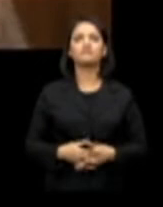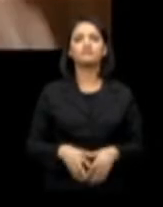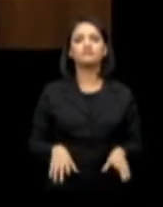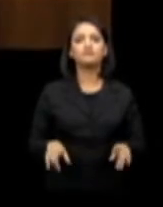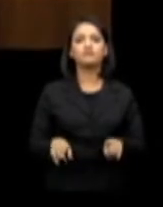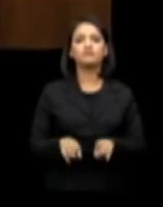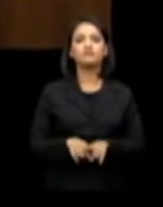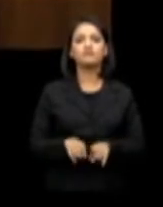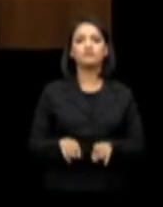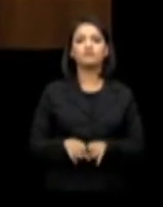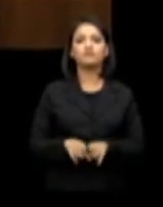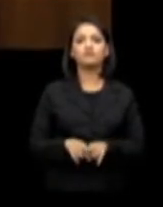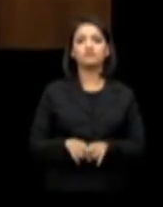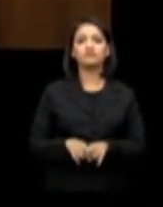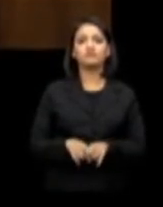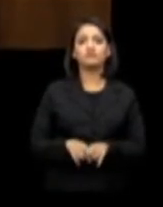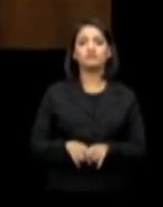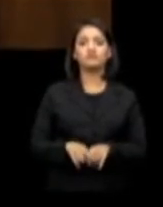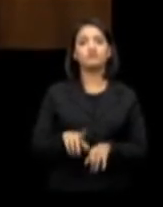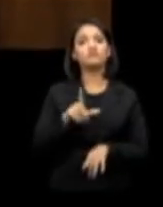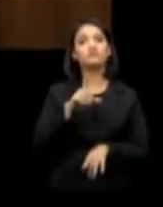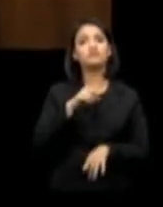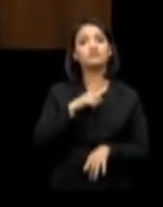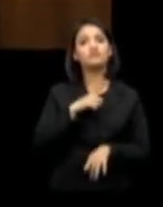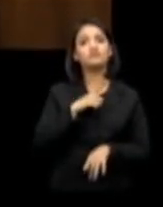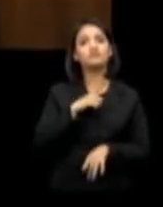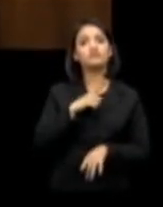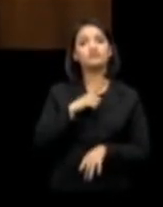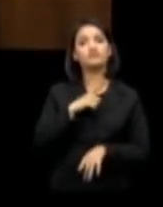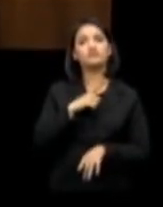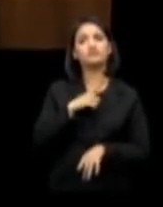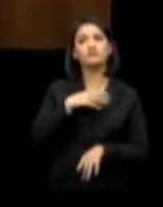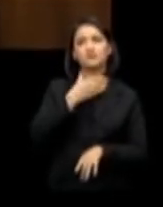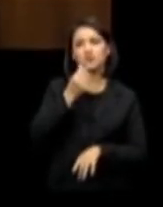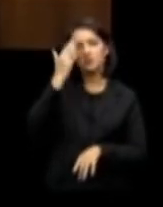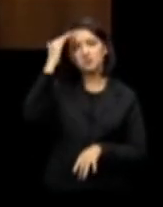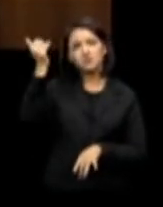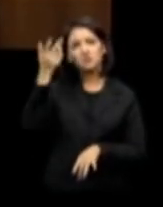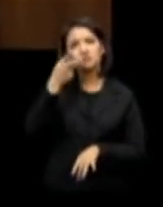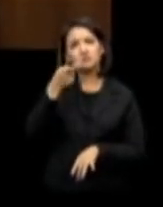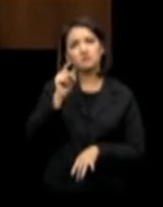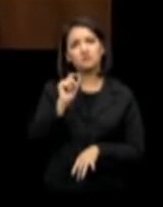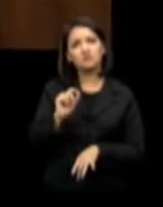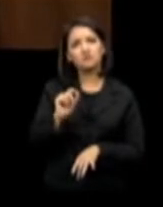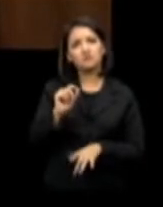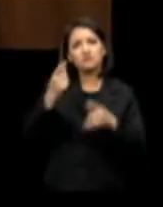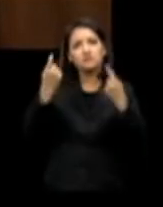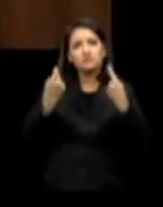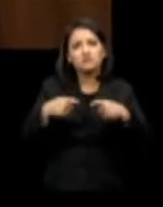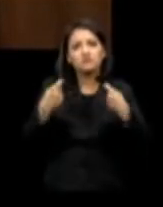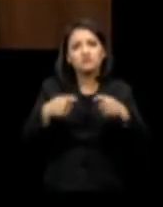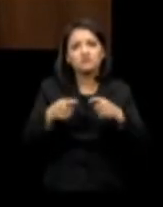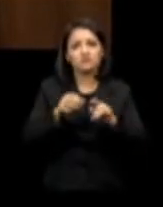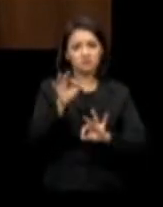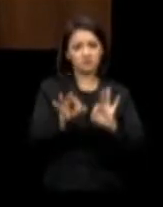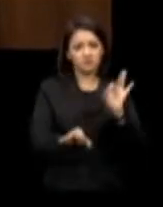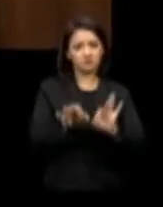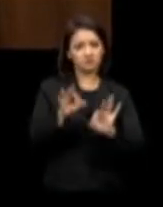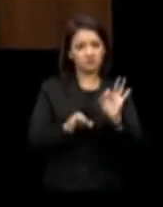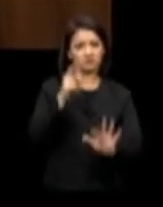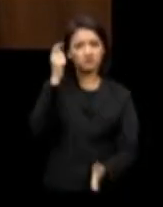por Wolfgang Hoffmann, ao se referir à necessidade de os próprios tribunais